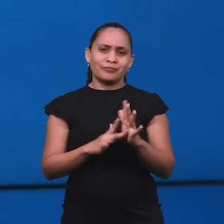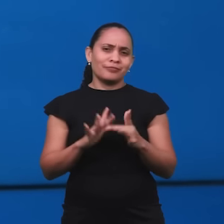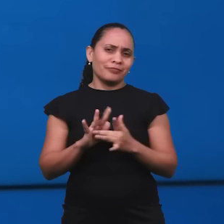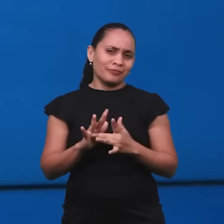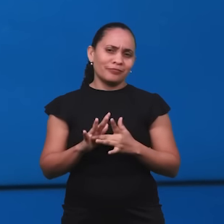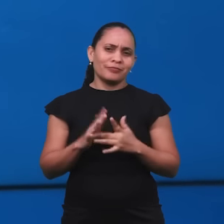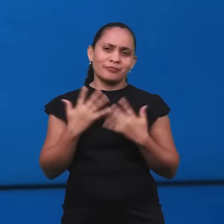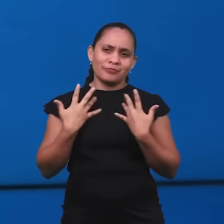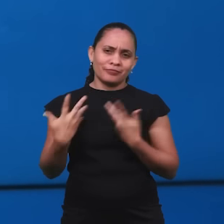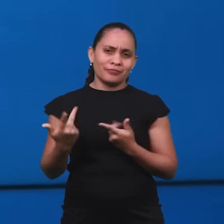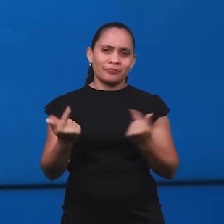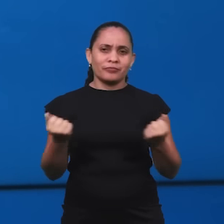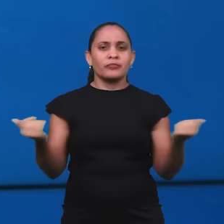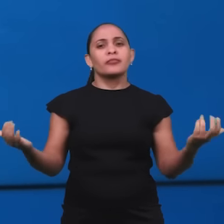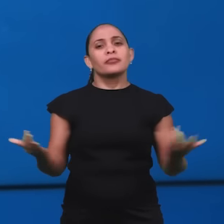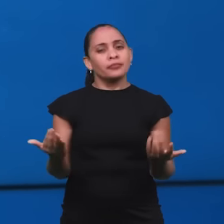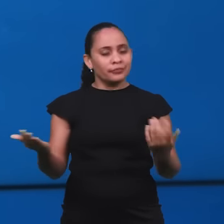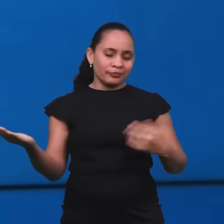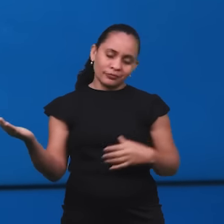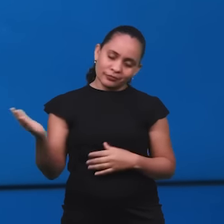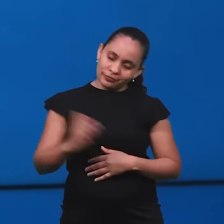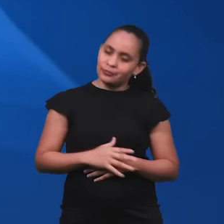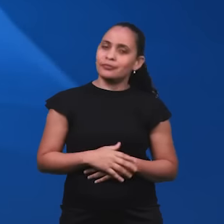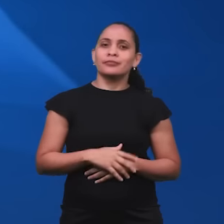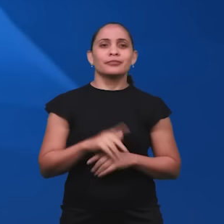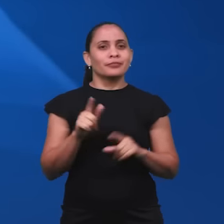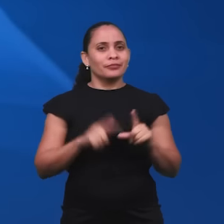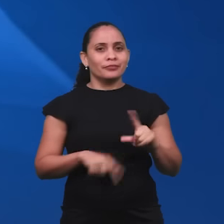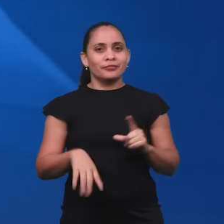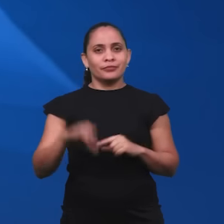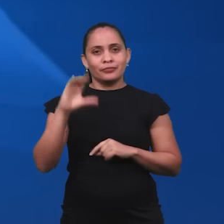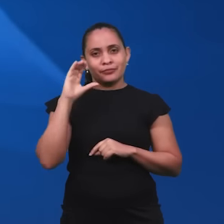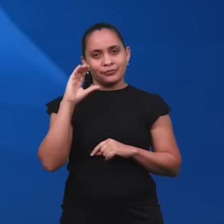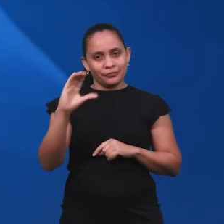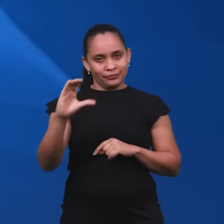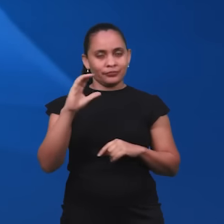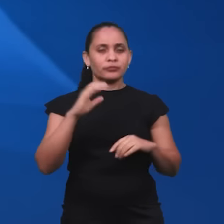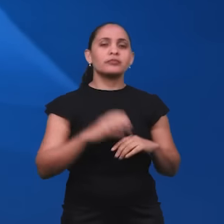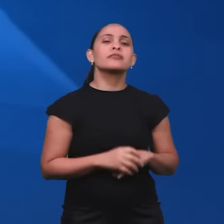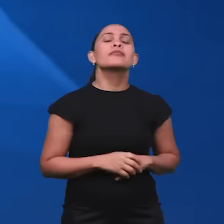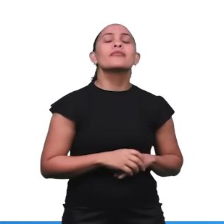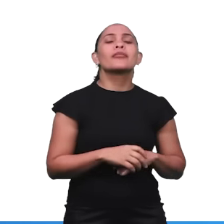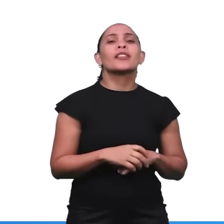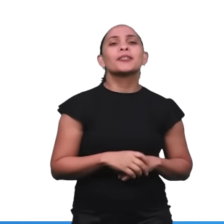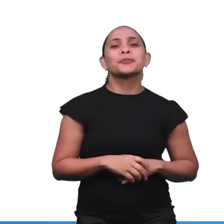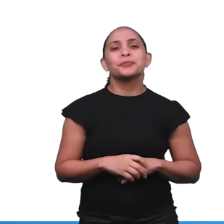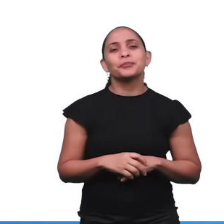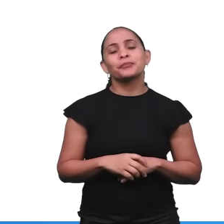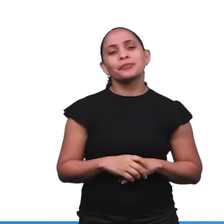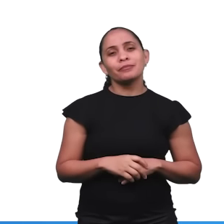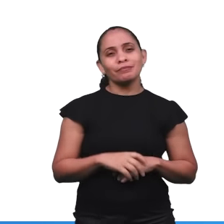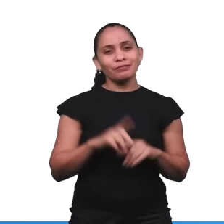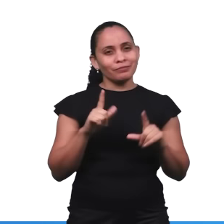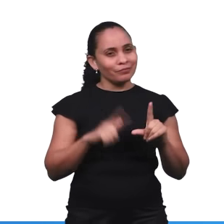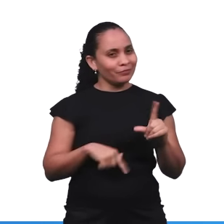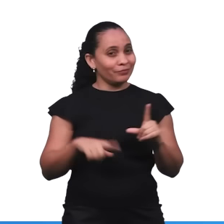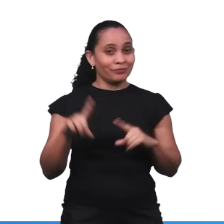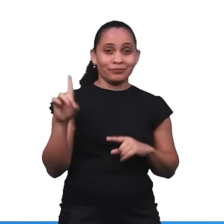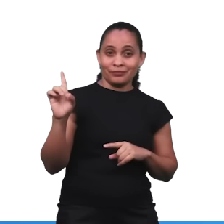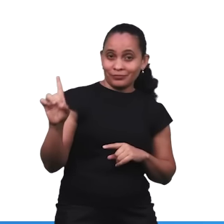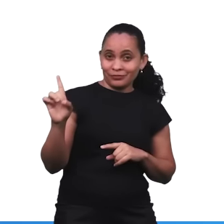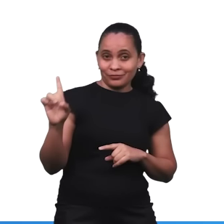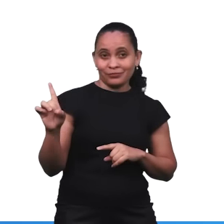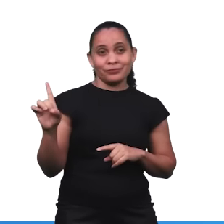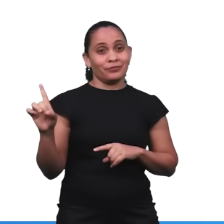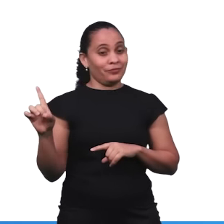né? Vamos então agora à nossa letra C. Muito bem, a letra C e a letra D, por acaso, vão ter o